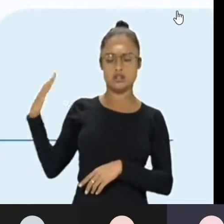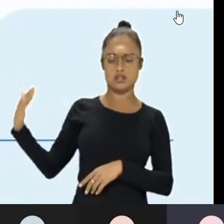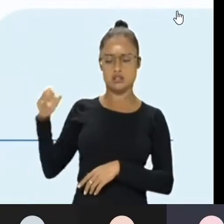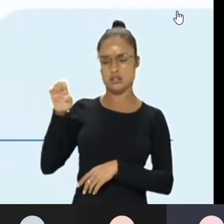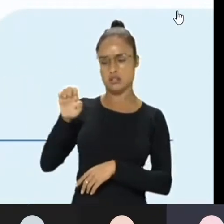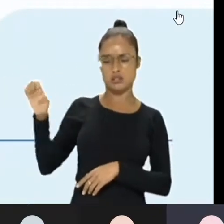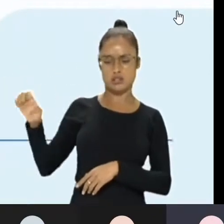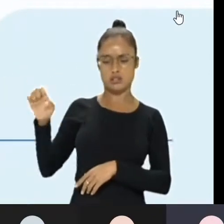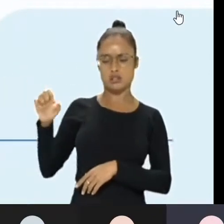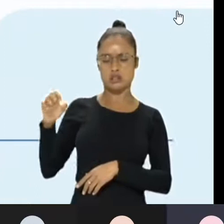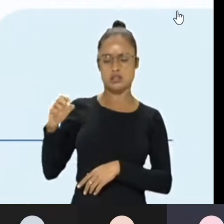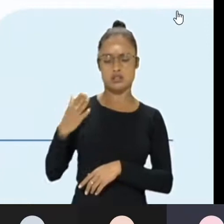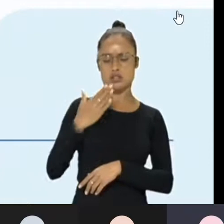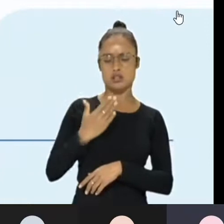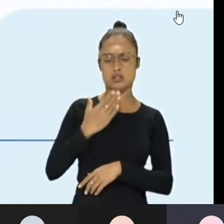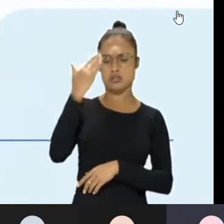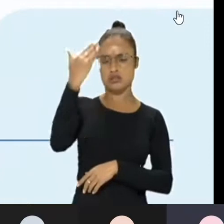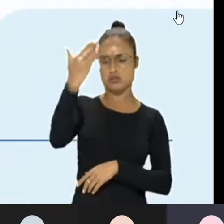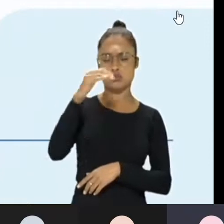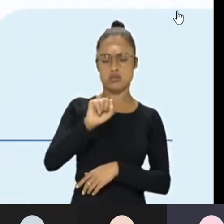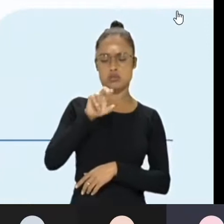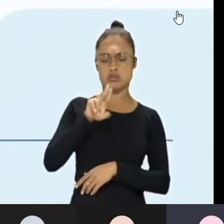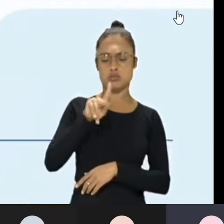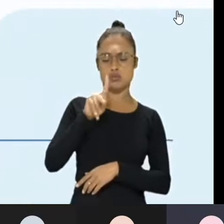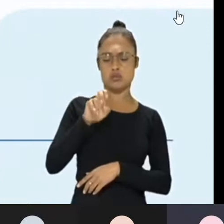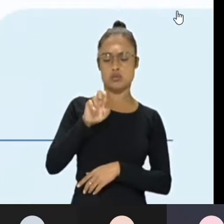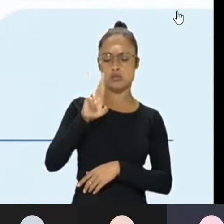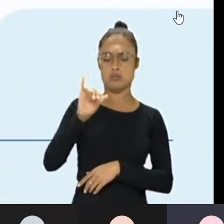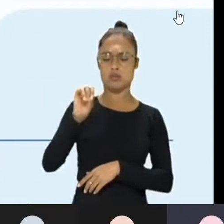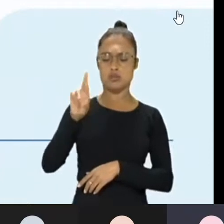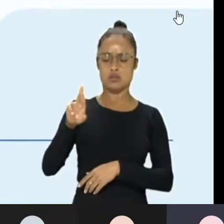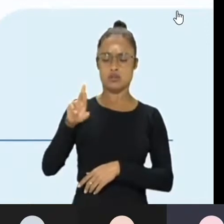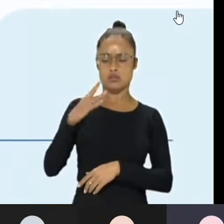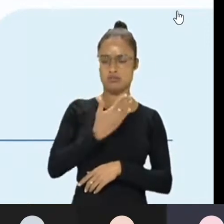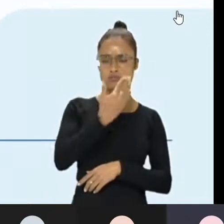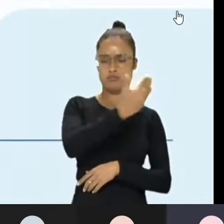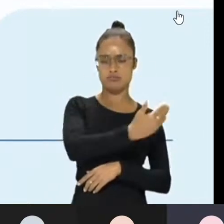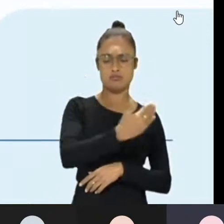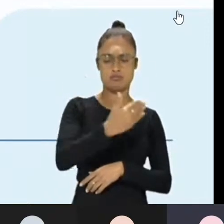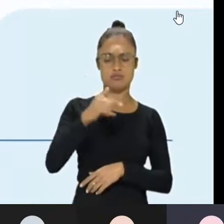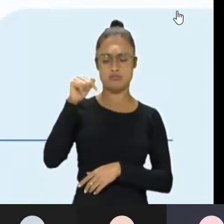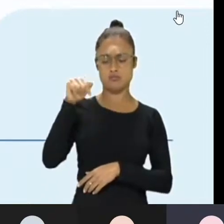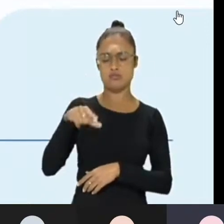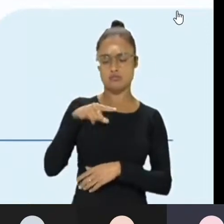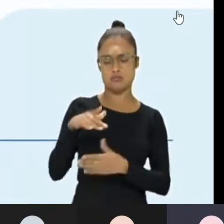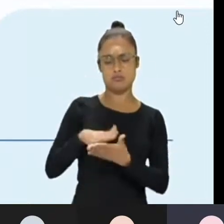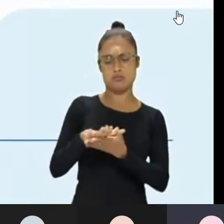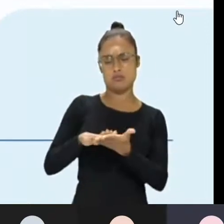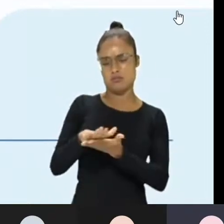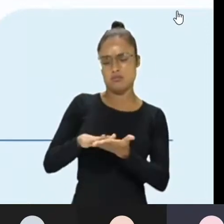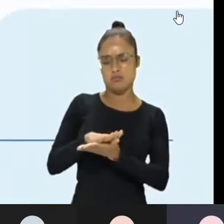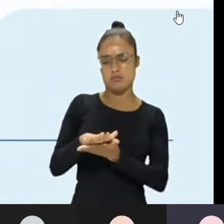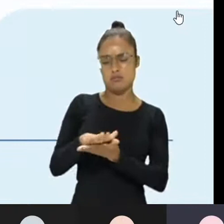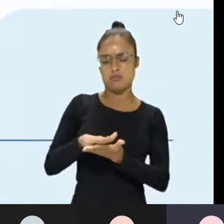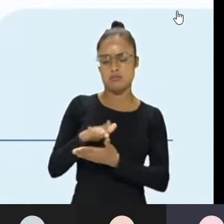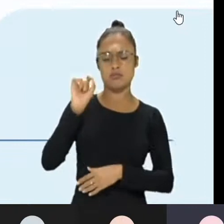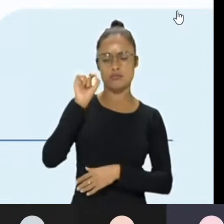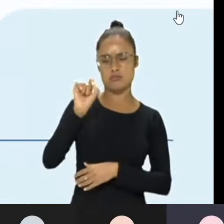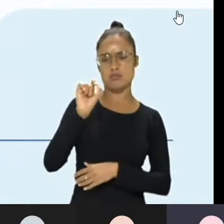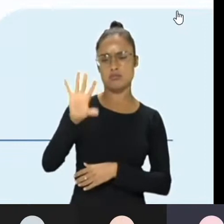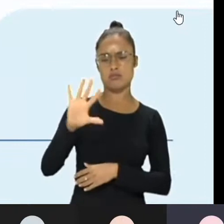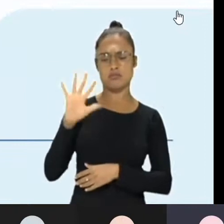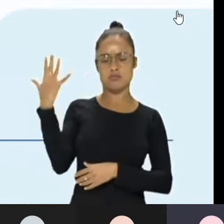a vista superior. Essas vistas estão cotadas. A partir disso, é representado a perspectiva